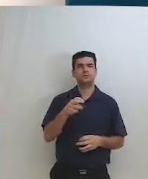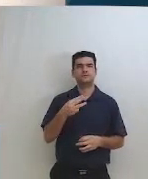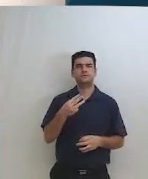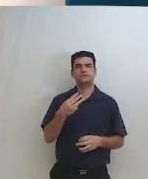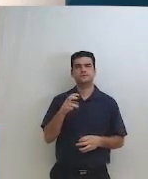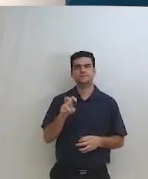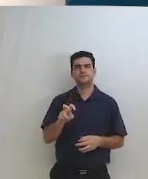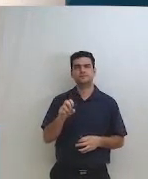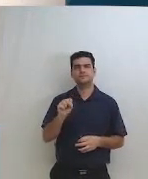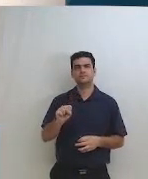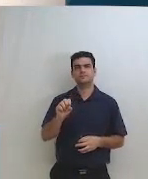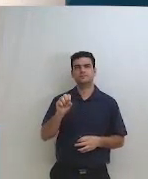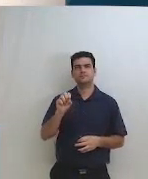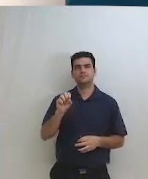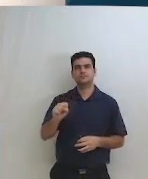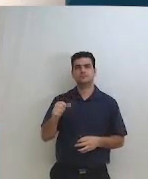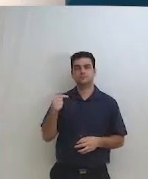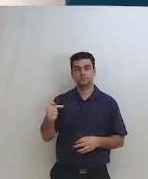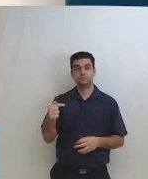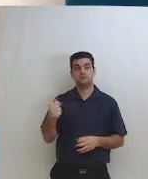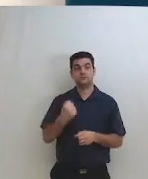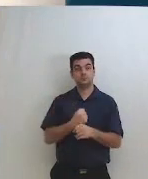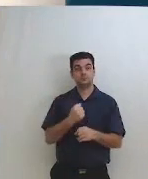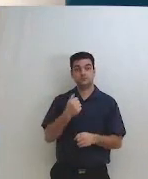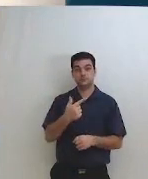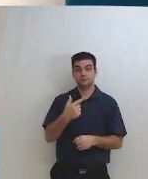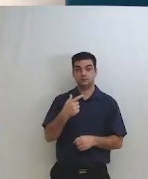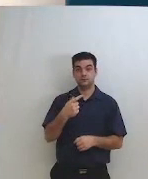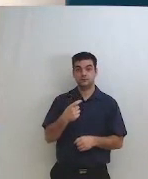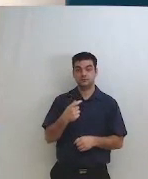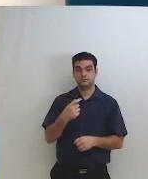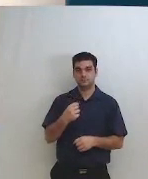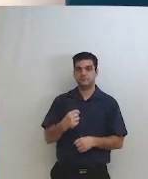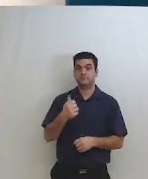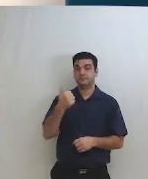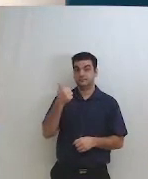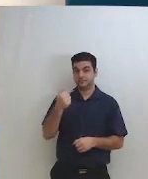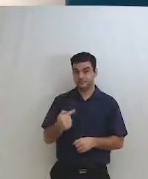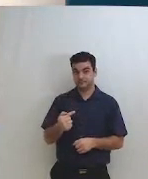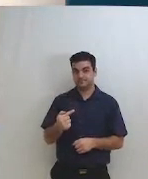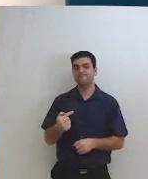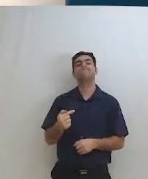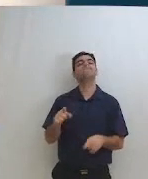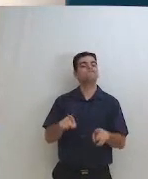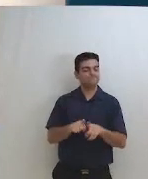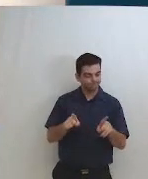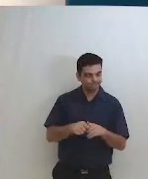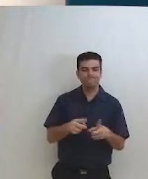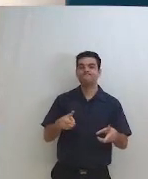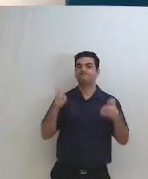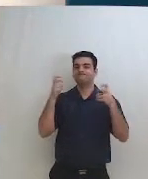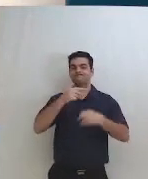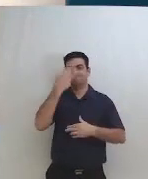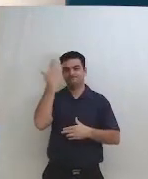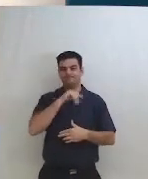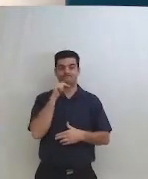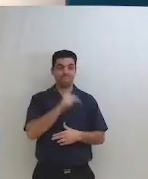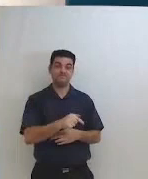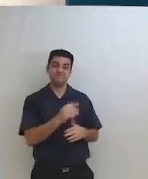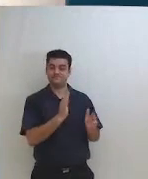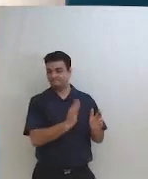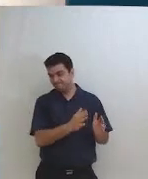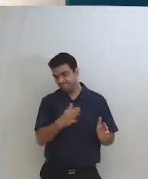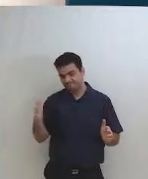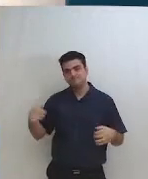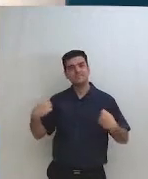1.535.887 de 2017, reconheceu a violação a garantias fundamentais de decorrência da quebra